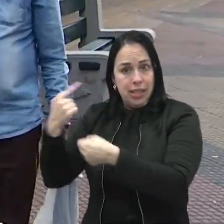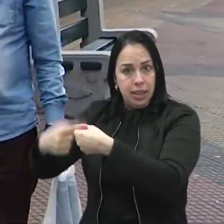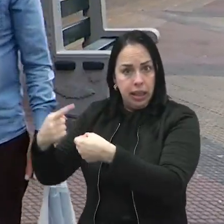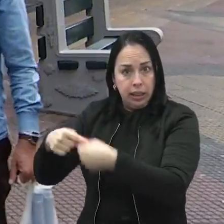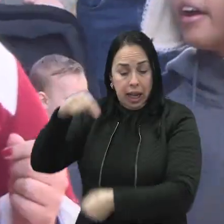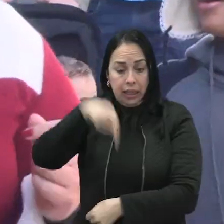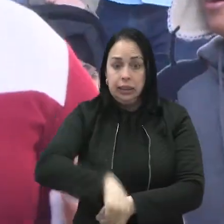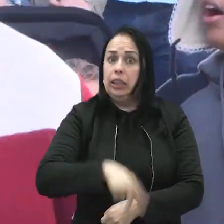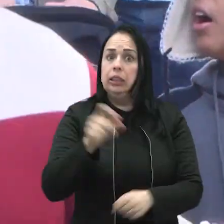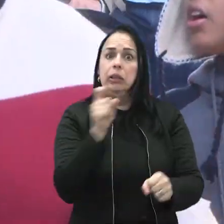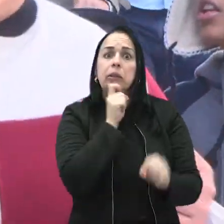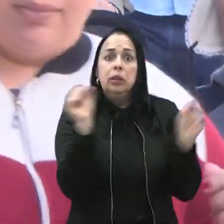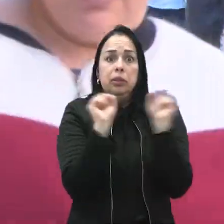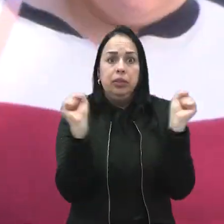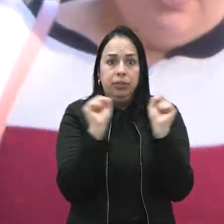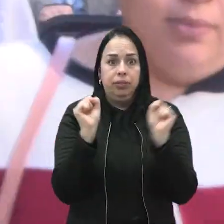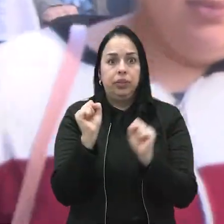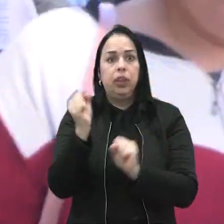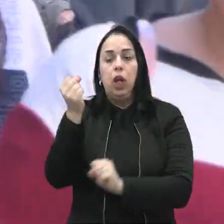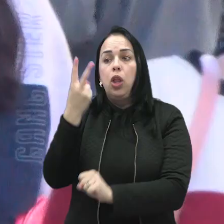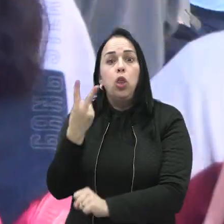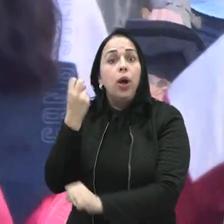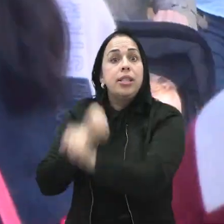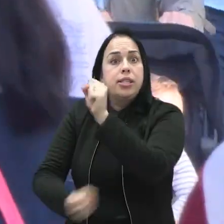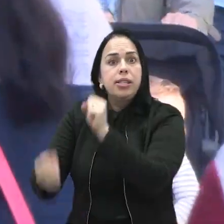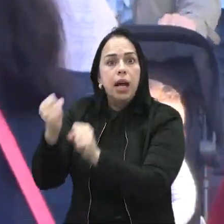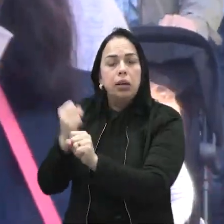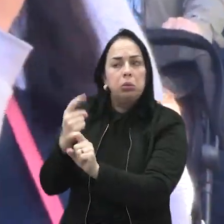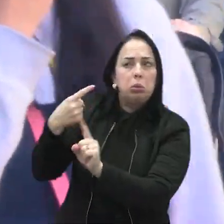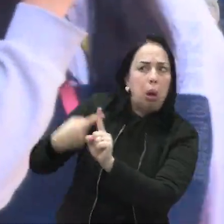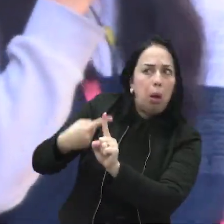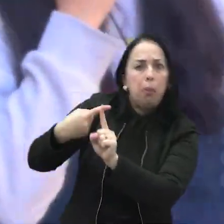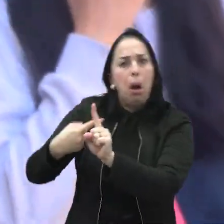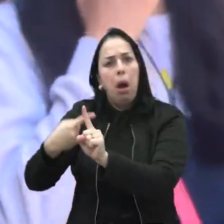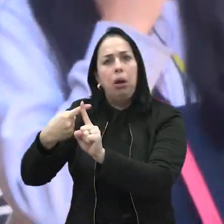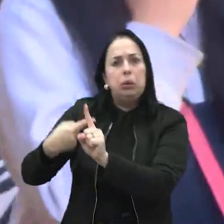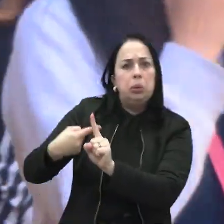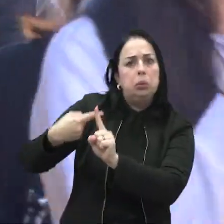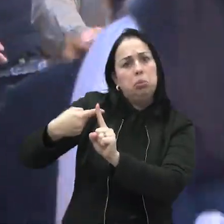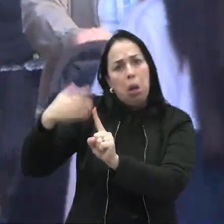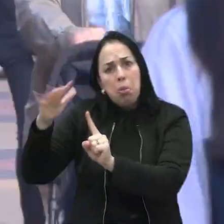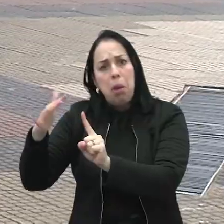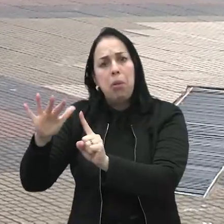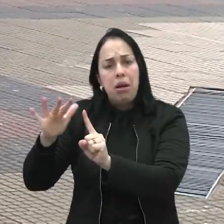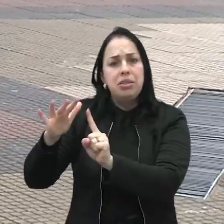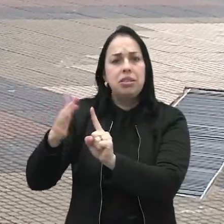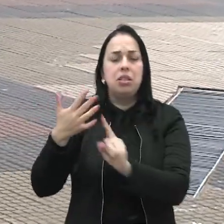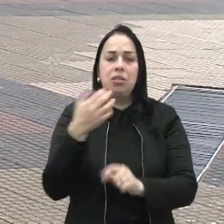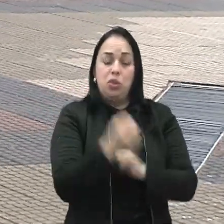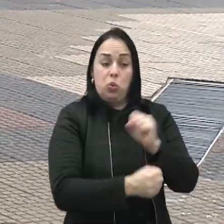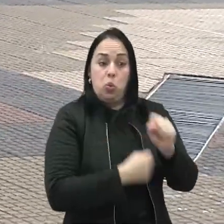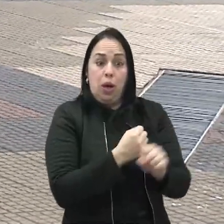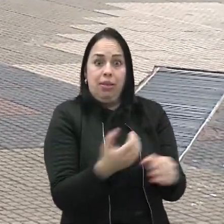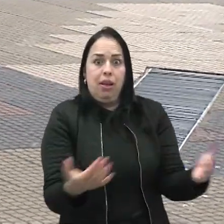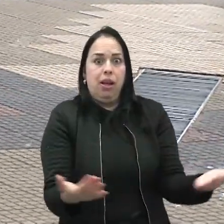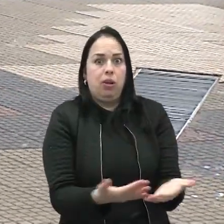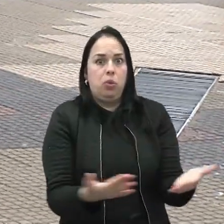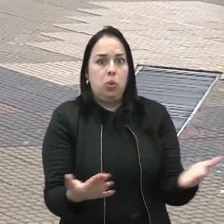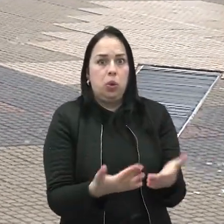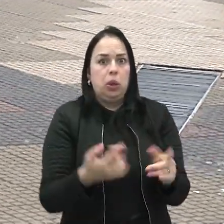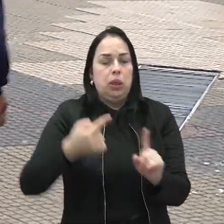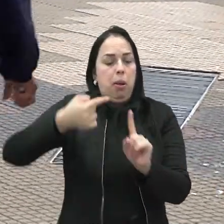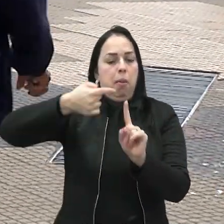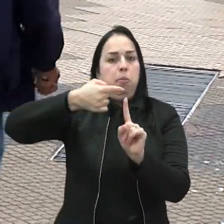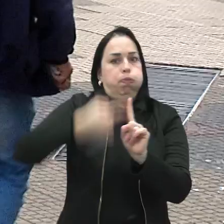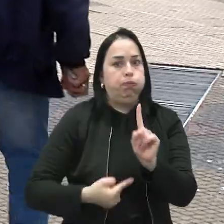achando bastante frio. Depois de 2 anos de invernos com temperaturas mais elevadas, 2025